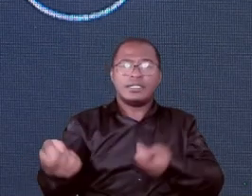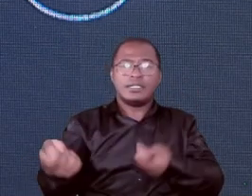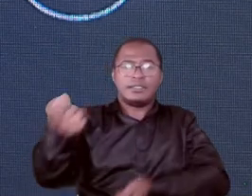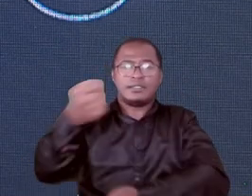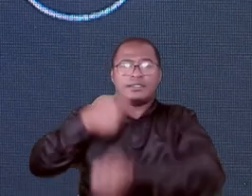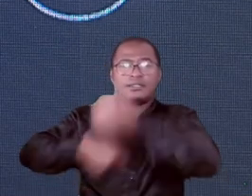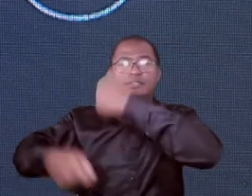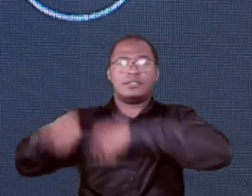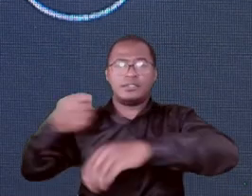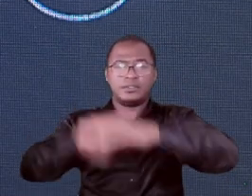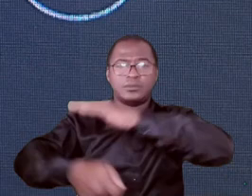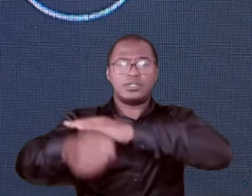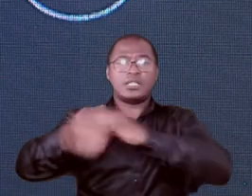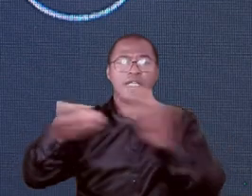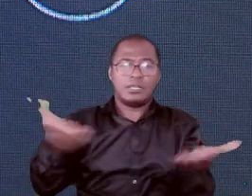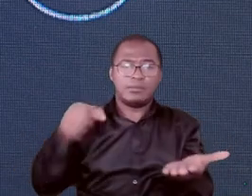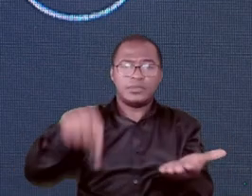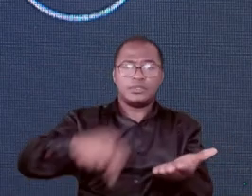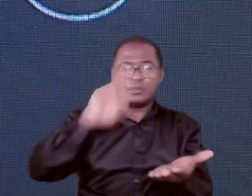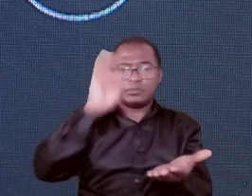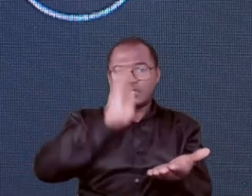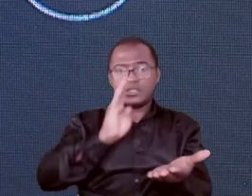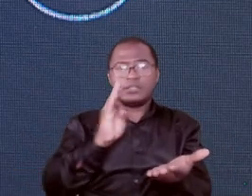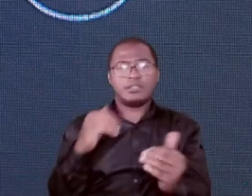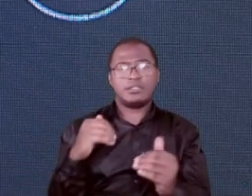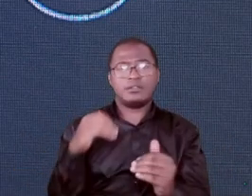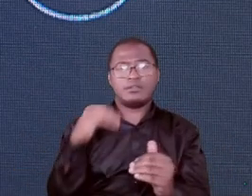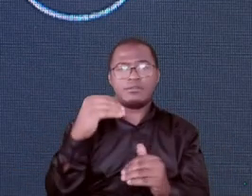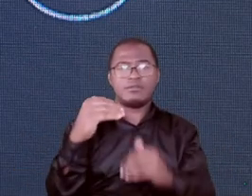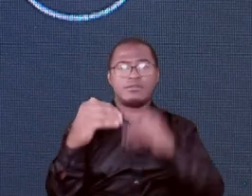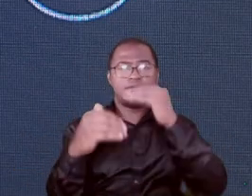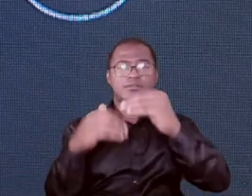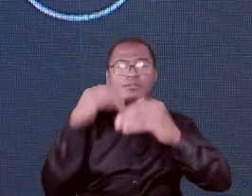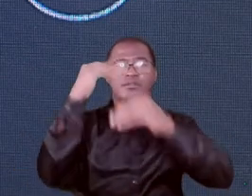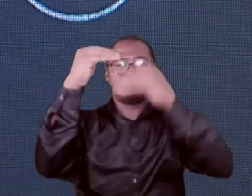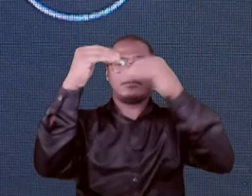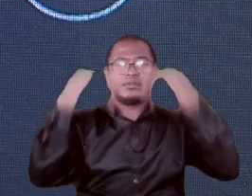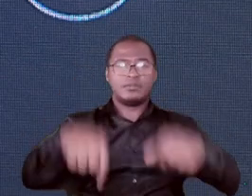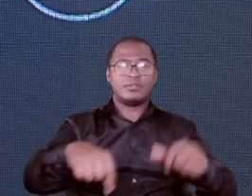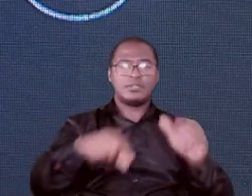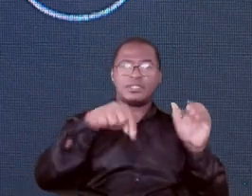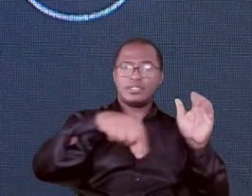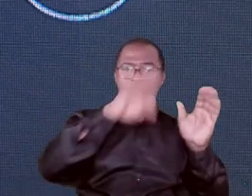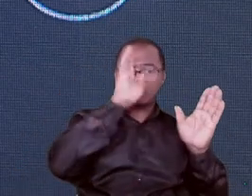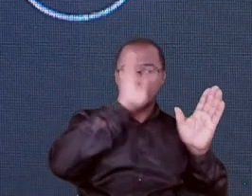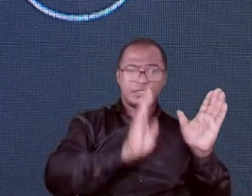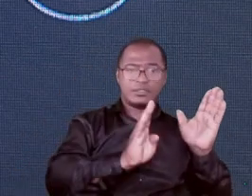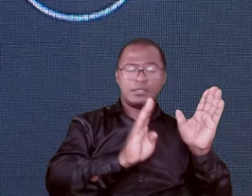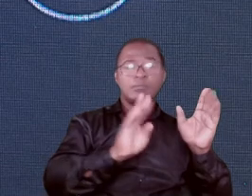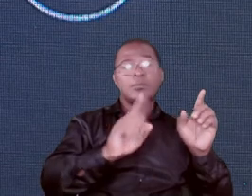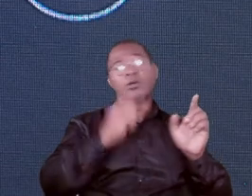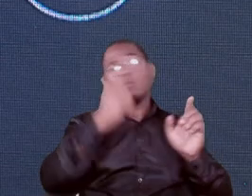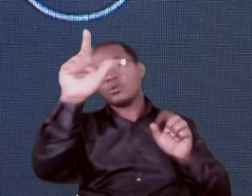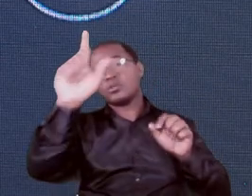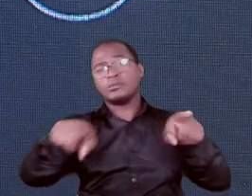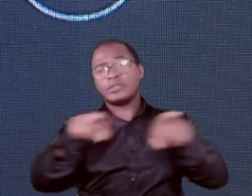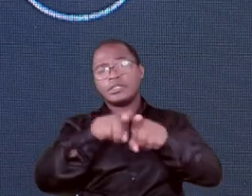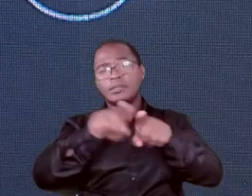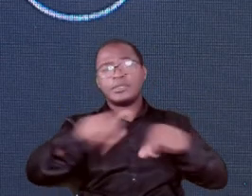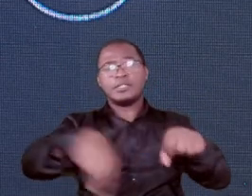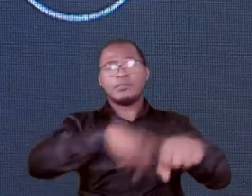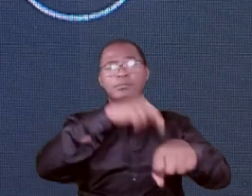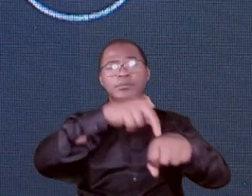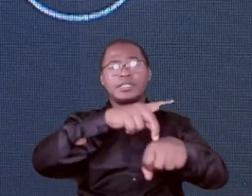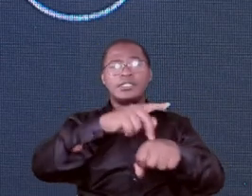e agora ainda evoluindo e Mas você imagina nos outros países né é Argentina um país que tem tem desafios